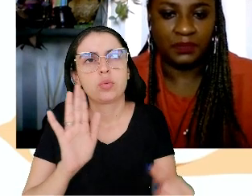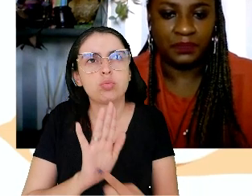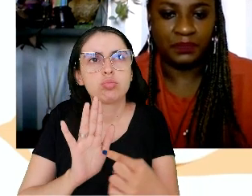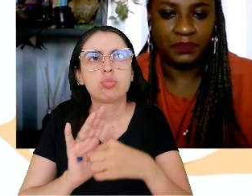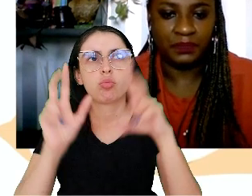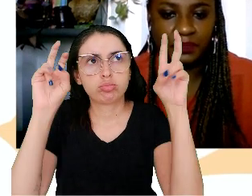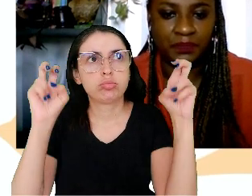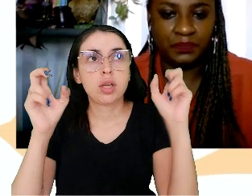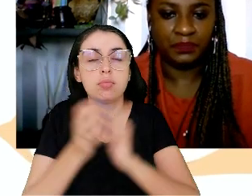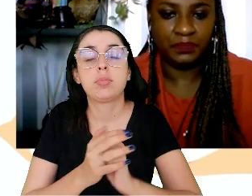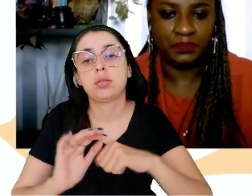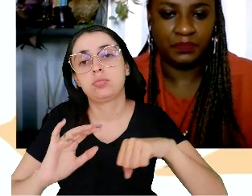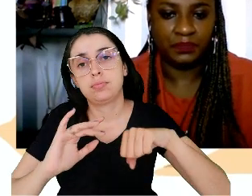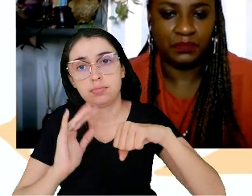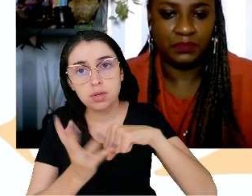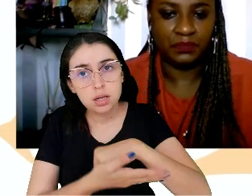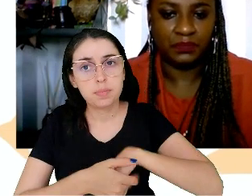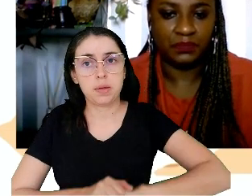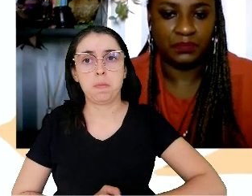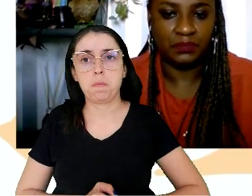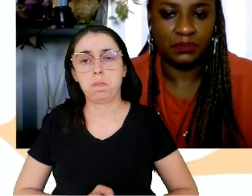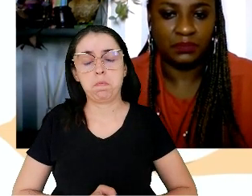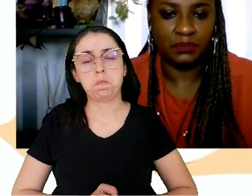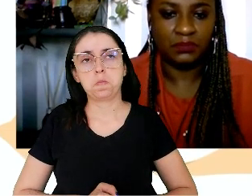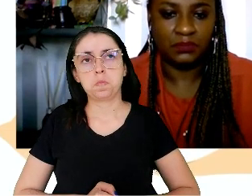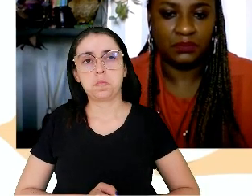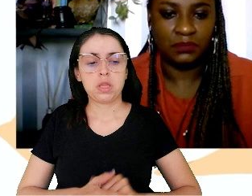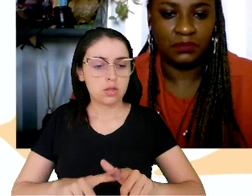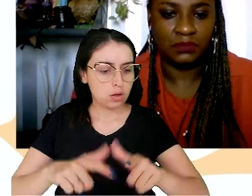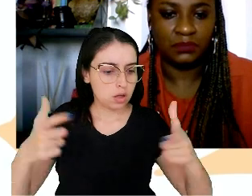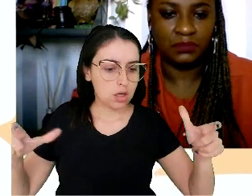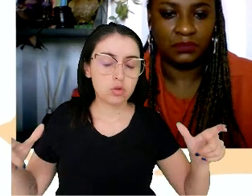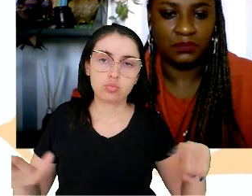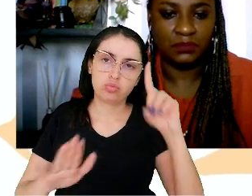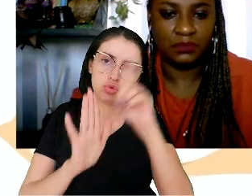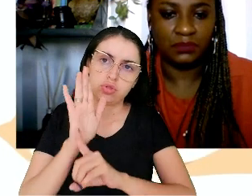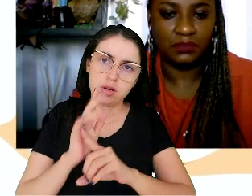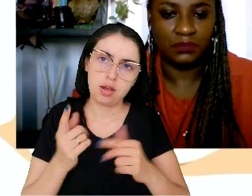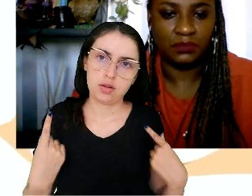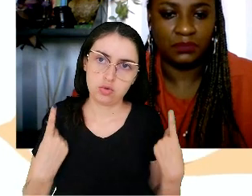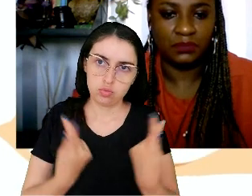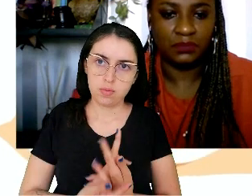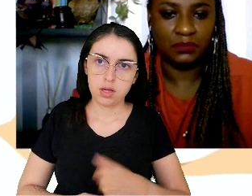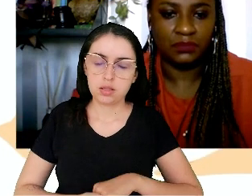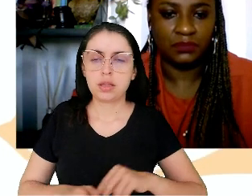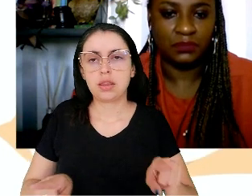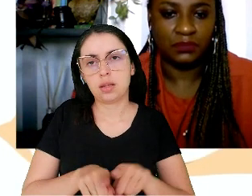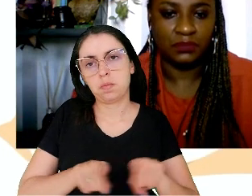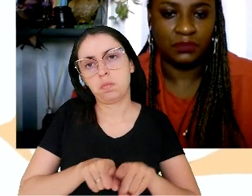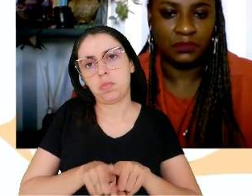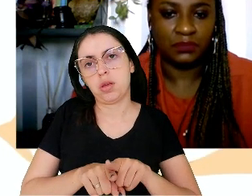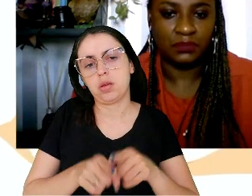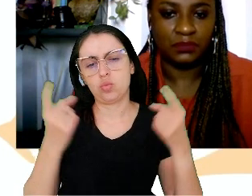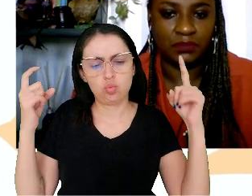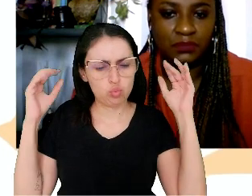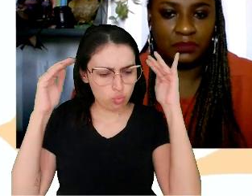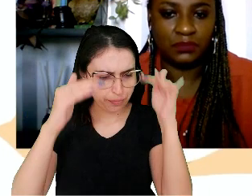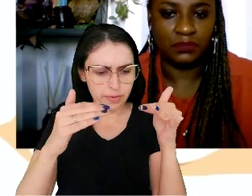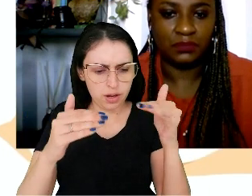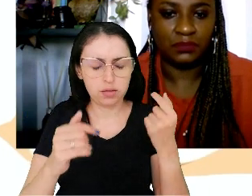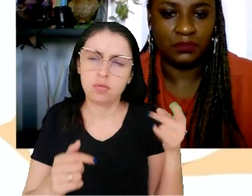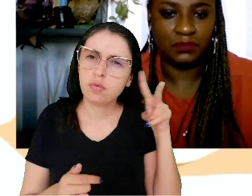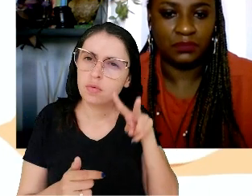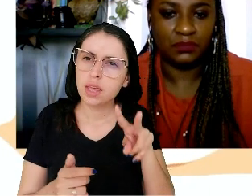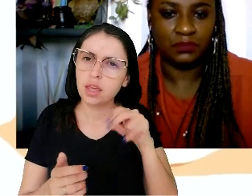aborda pandemia. Aborda a questão ampla dos direitos humanos, mas também traz um foco,